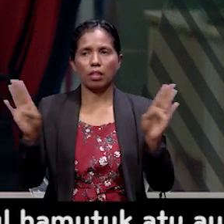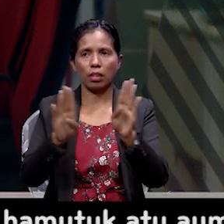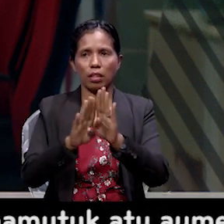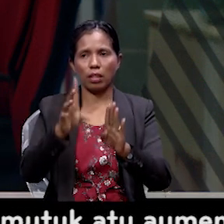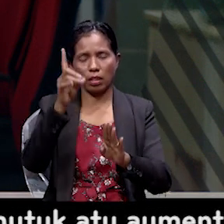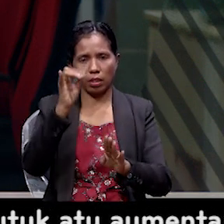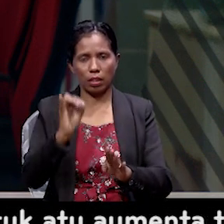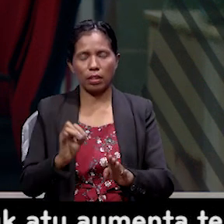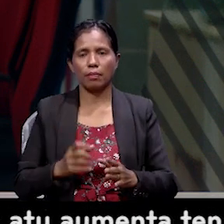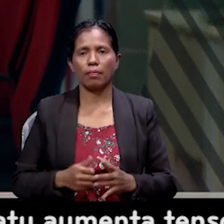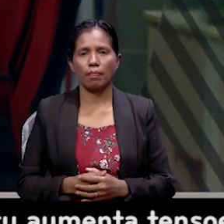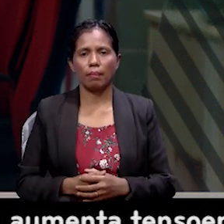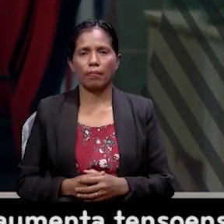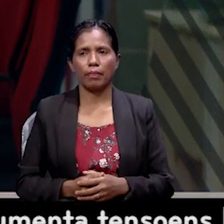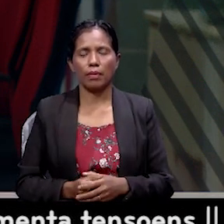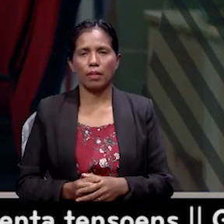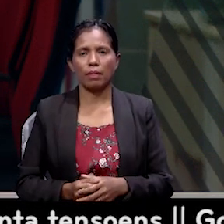Díli.